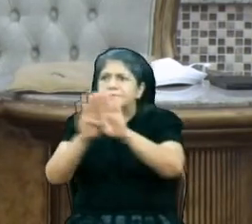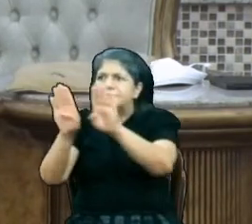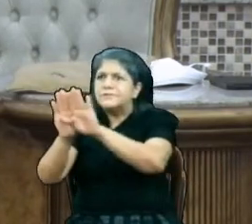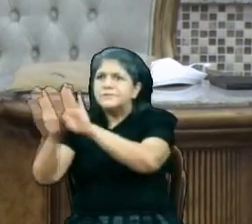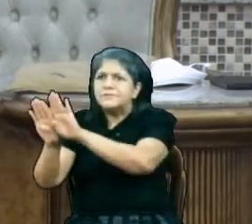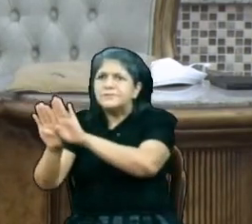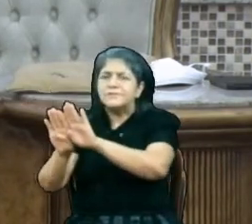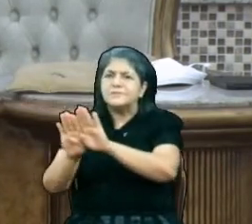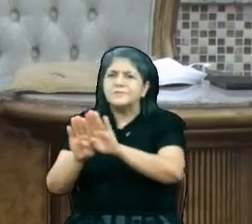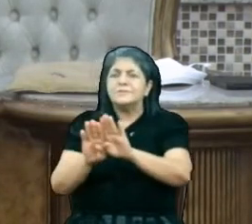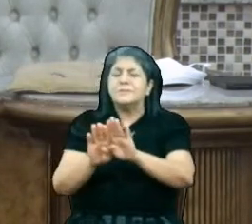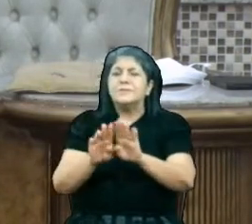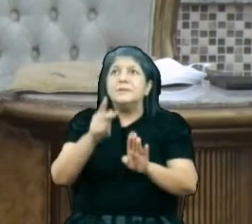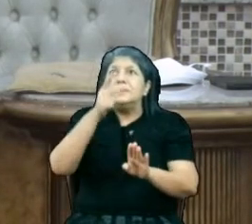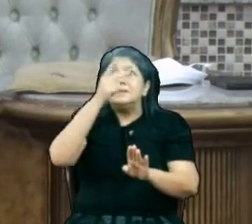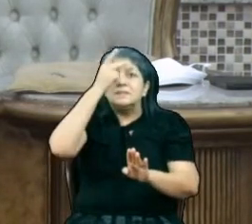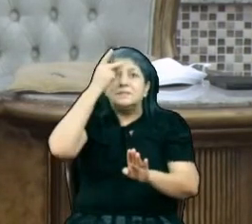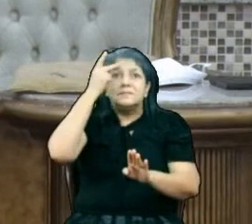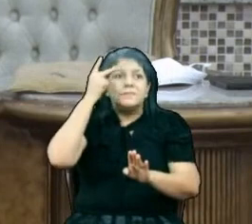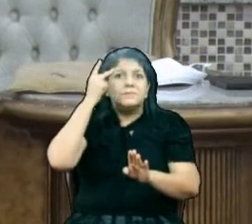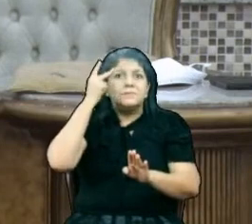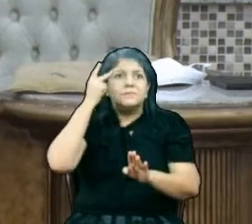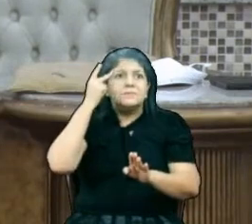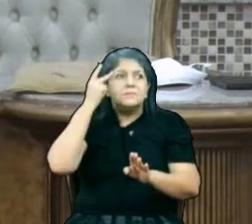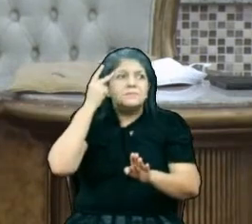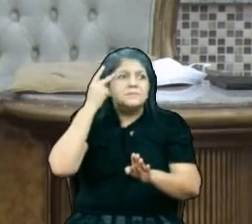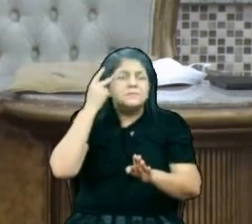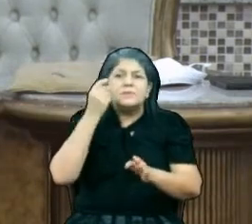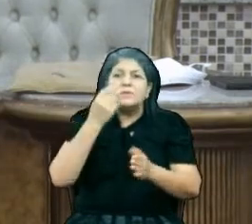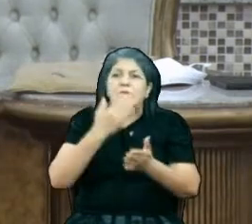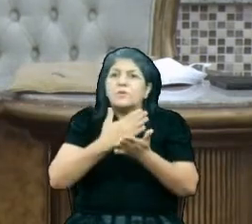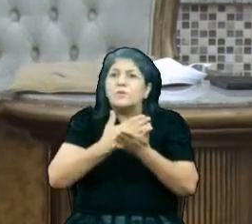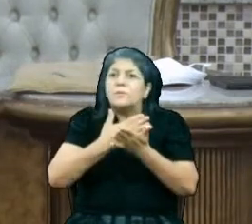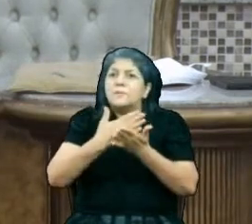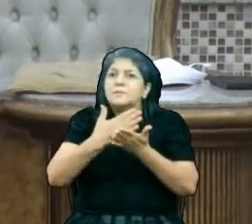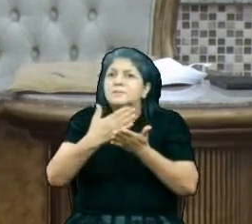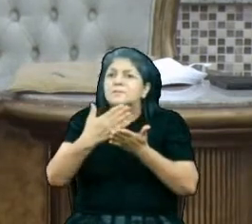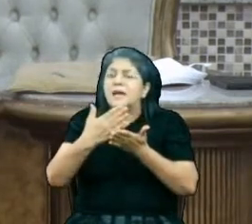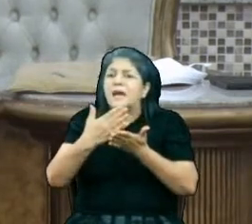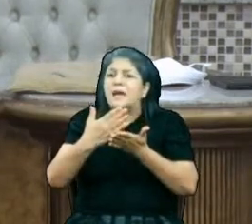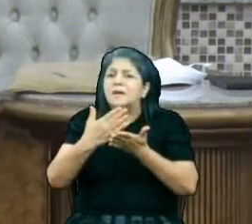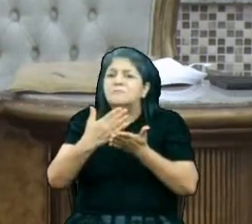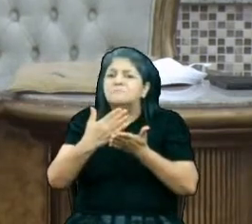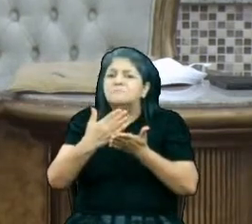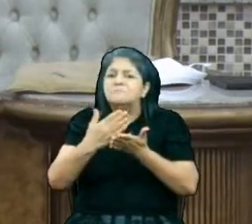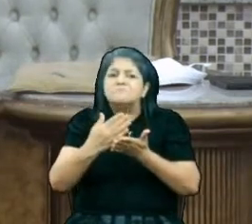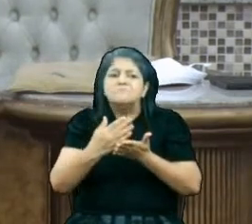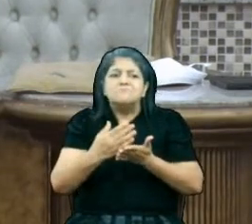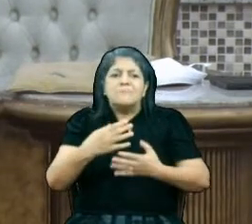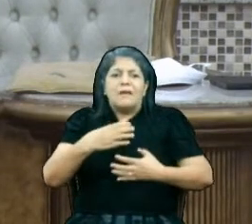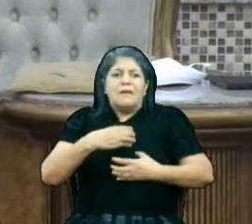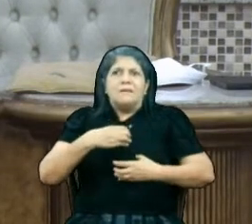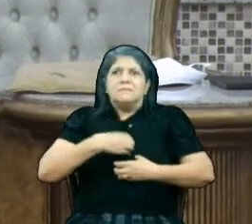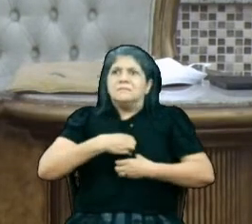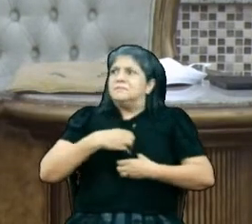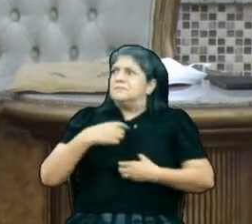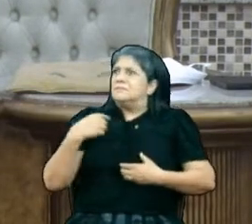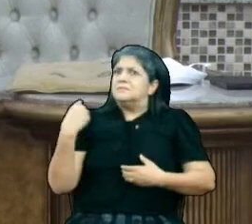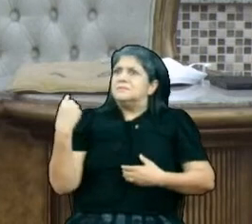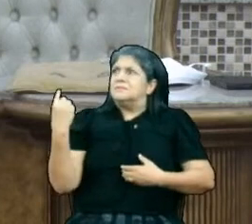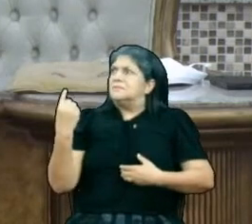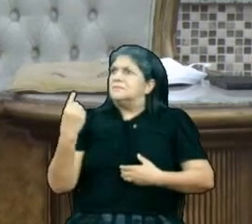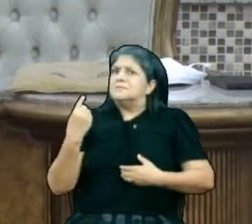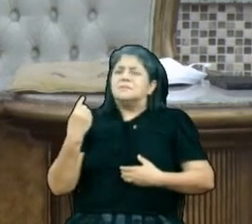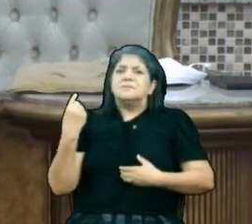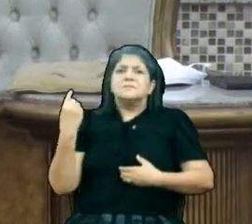perdesse dentro de casa a fechou o governo mandou que as igrejas fechassem e eu fiquei uns dois meses sem o no